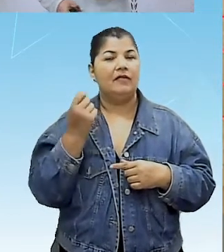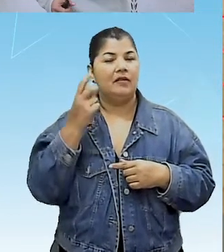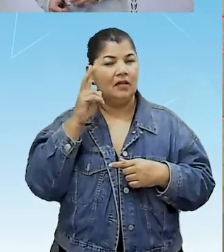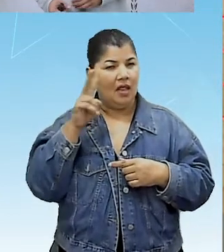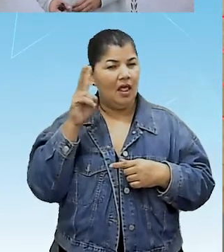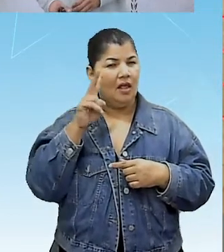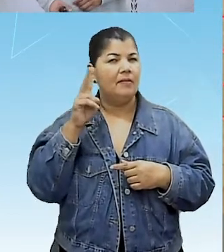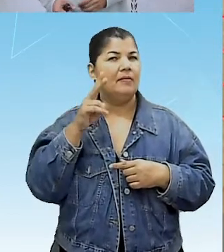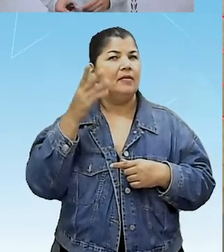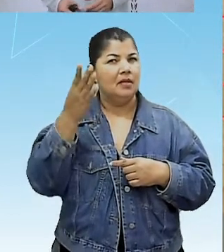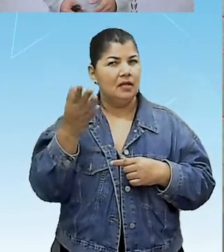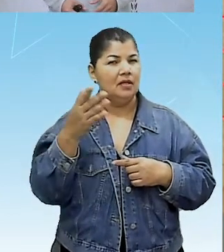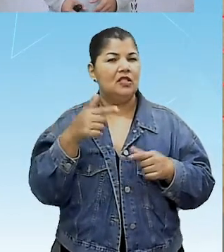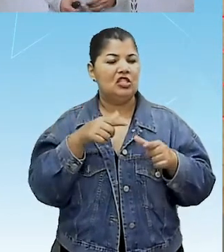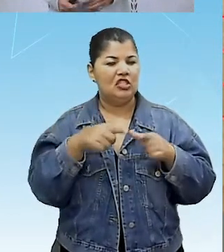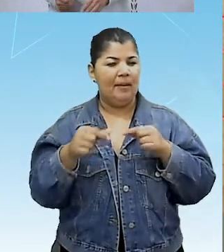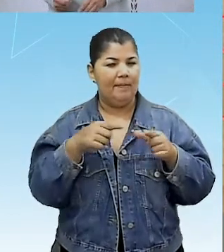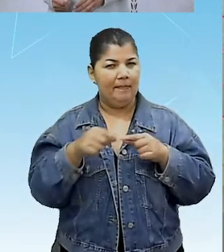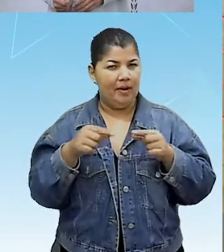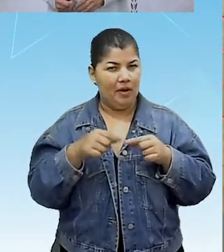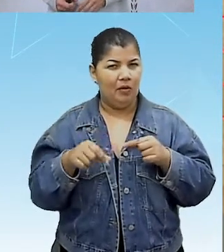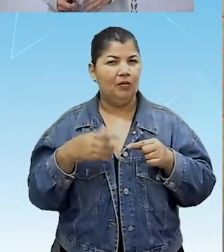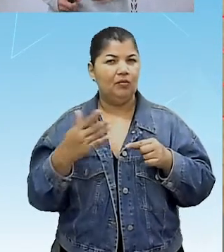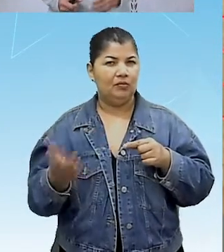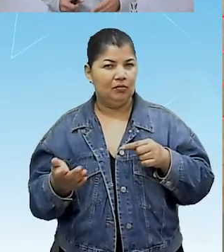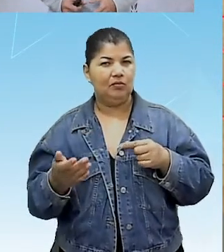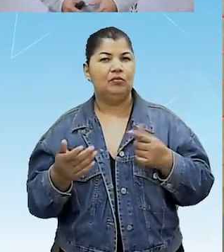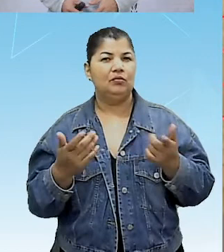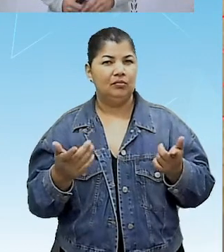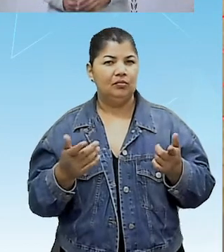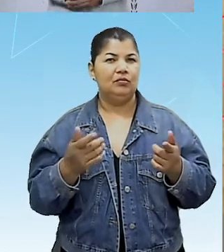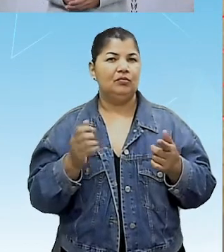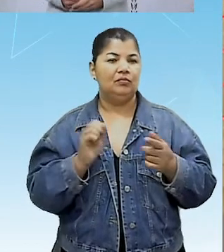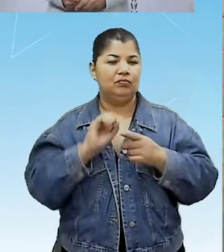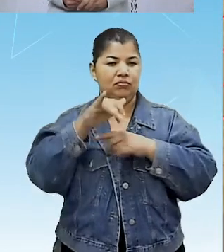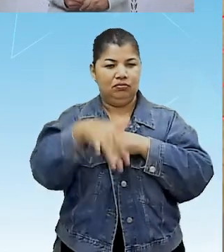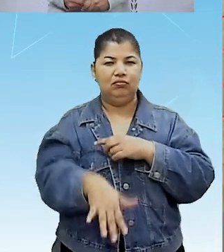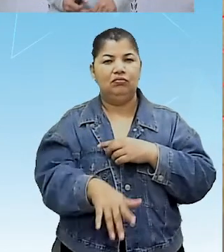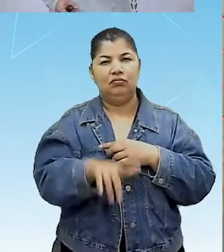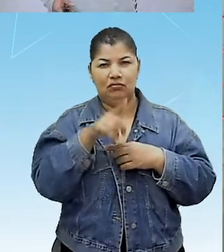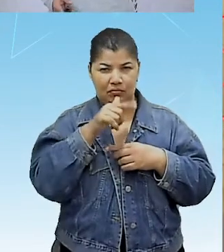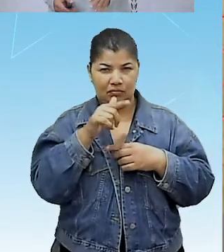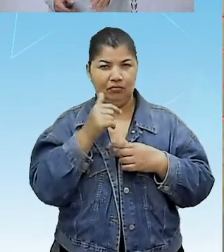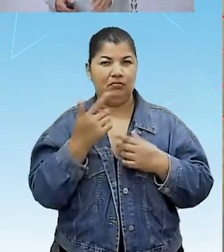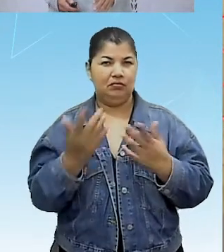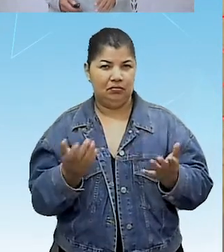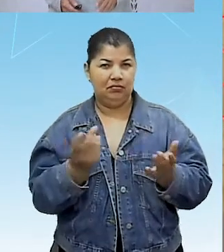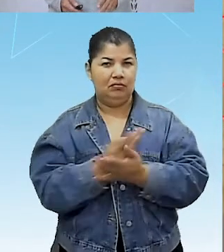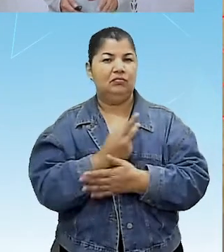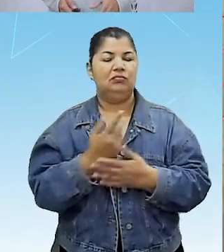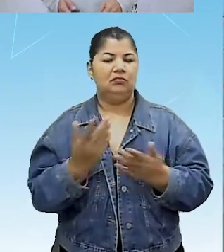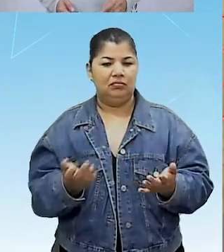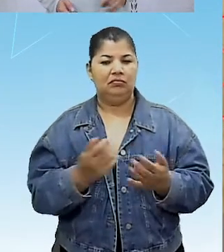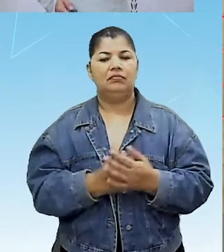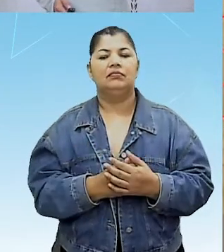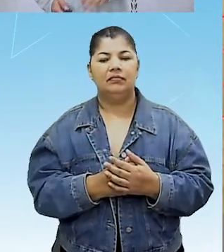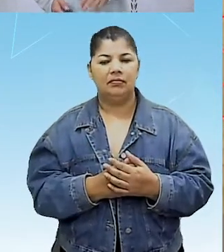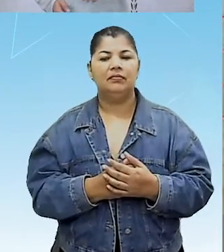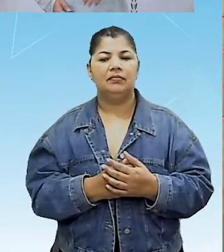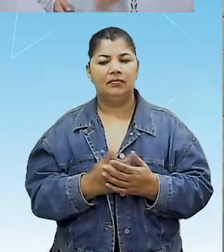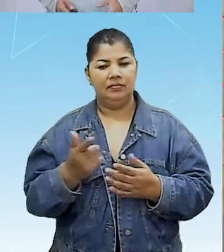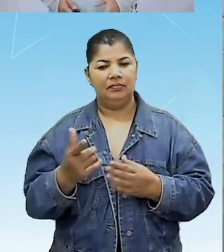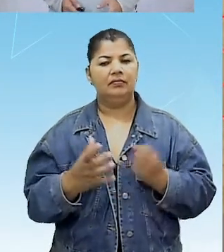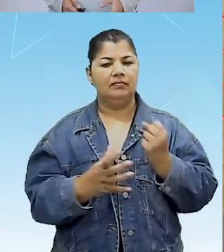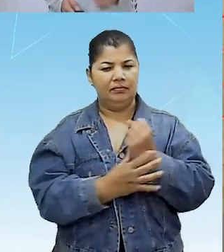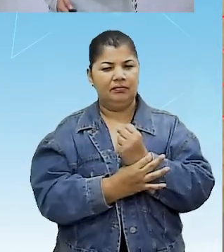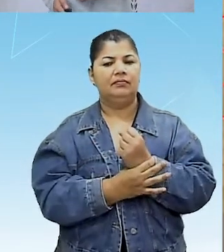e recentemente a do Japão, com relação ao tsunami lá que aconteceu, tá bom? Mas muito segura também, e essa é a